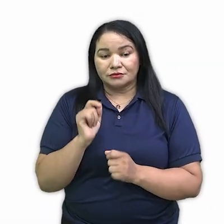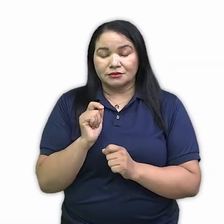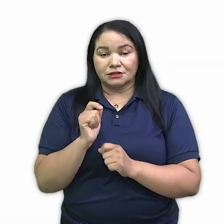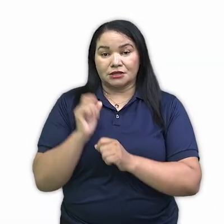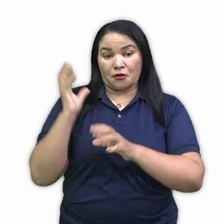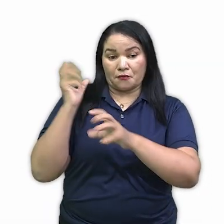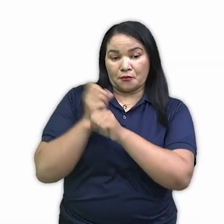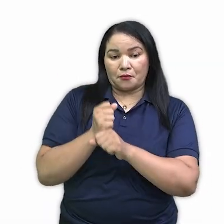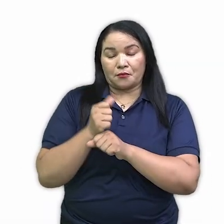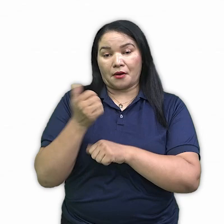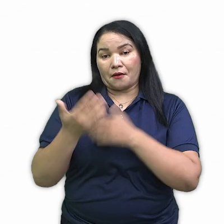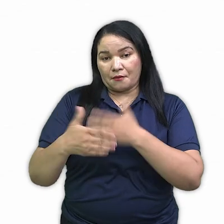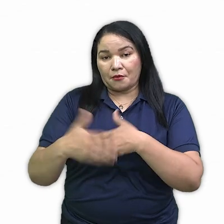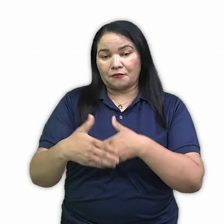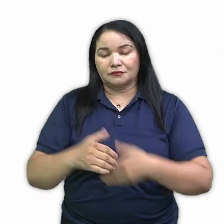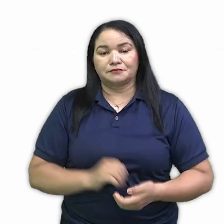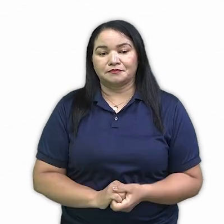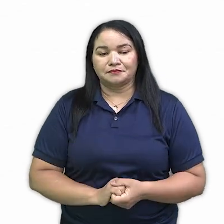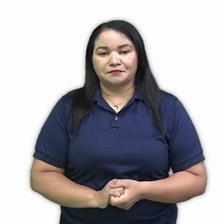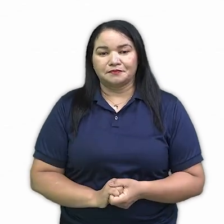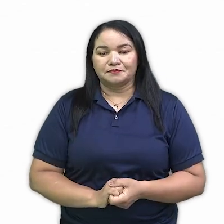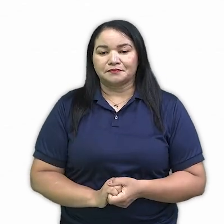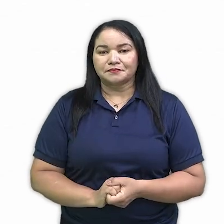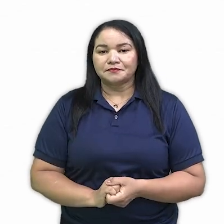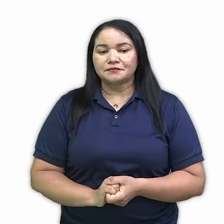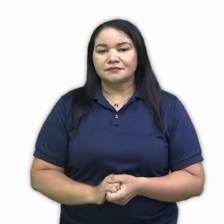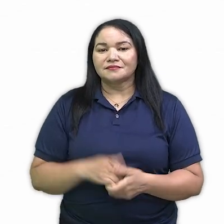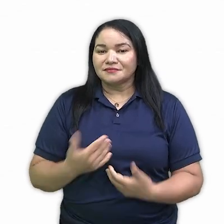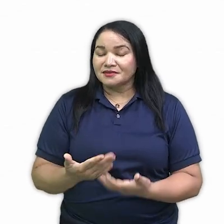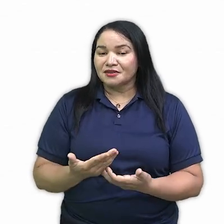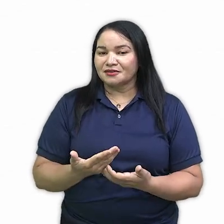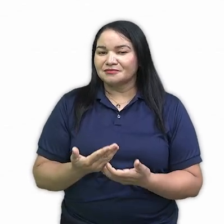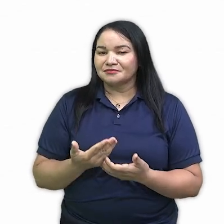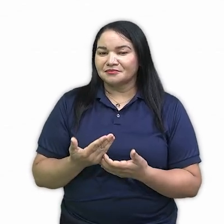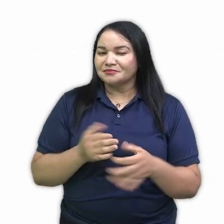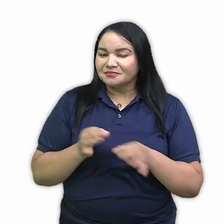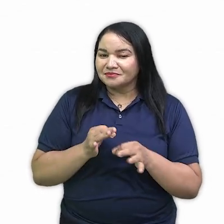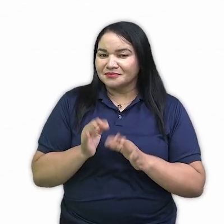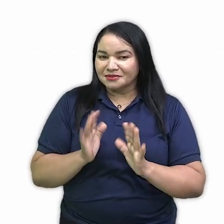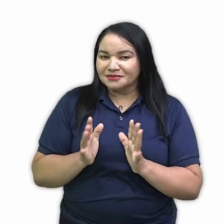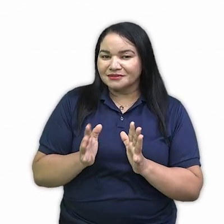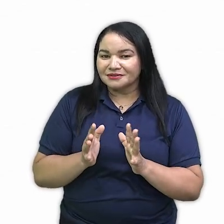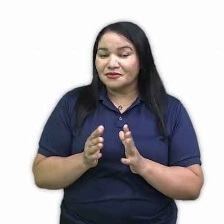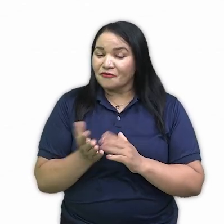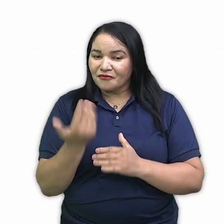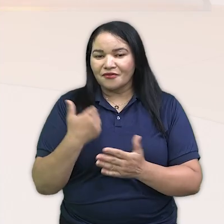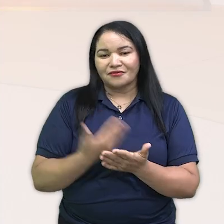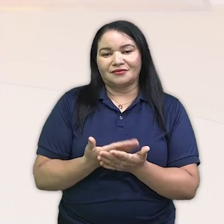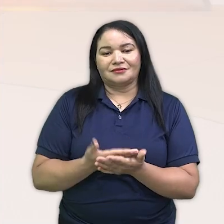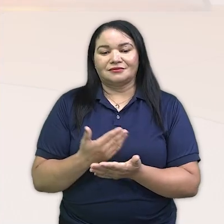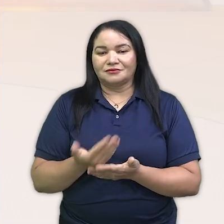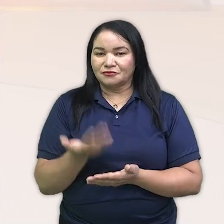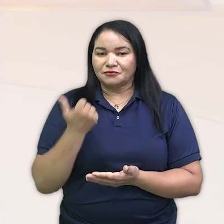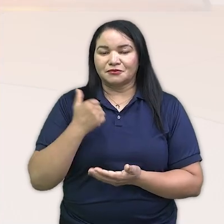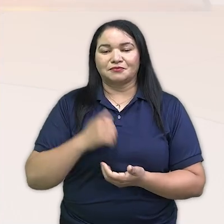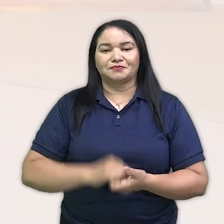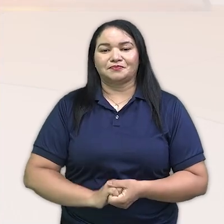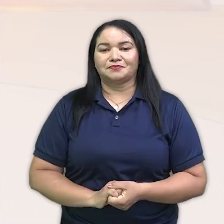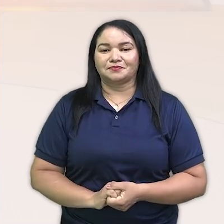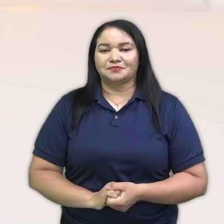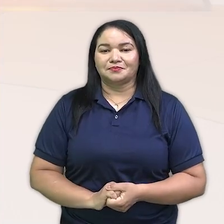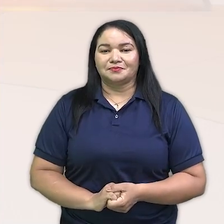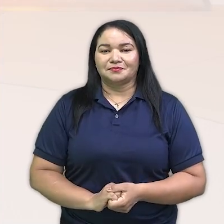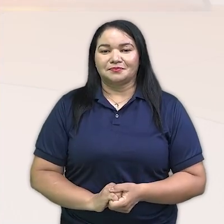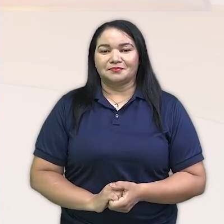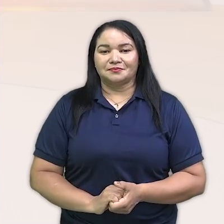de revisão e avaliação. Então, estão preparados aí? Venham comigo e